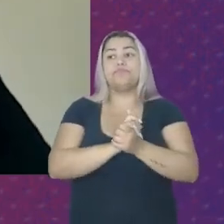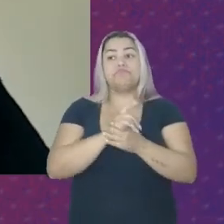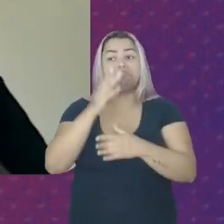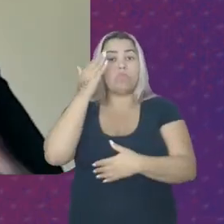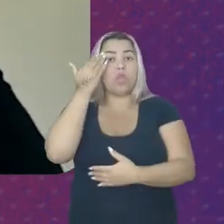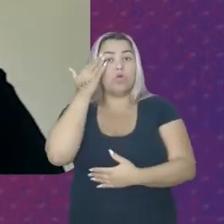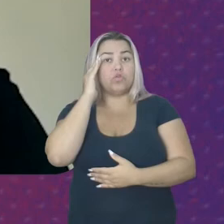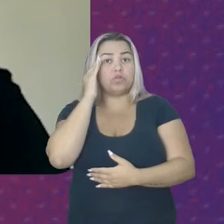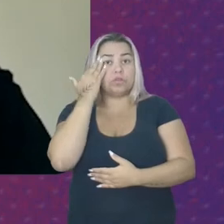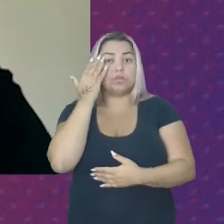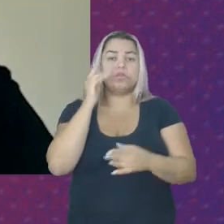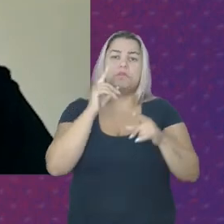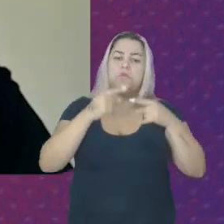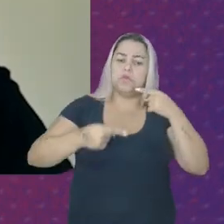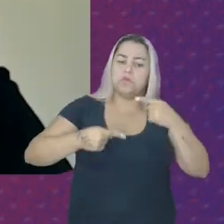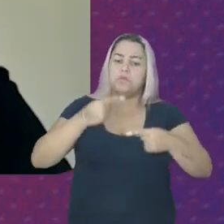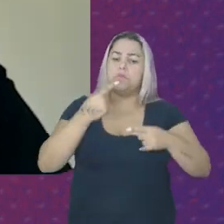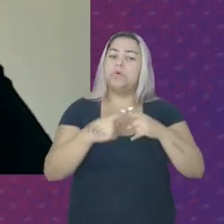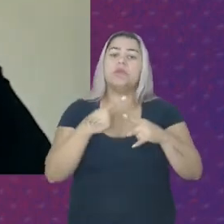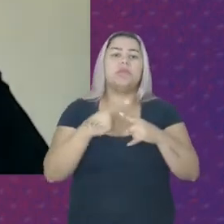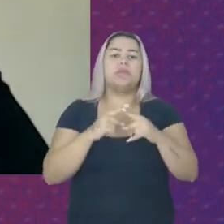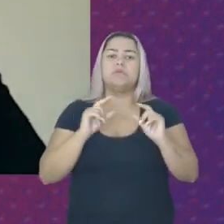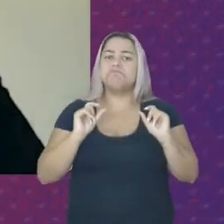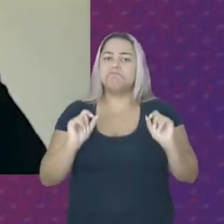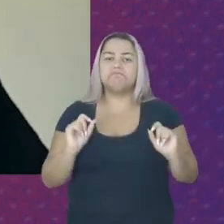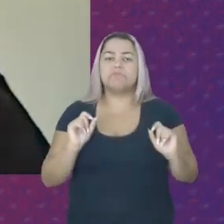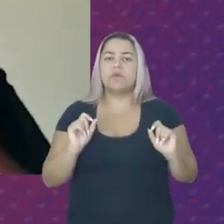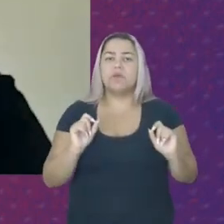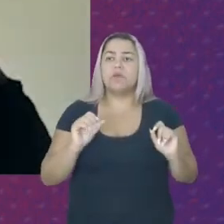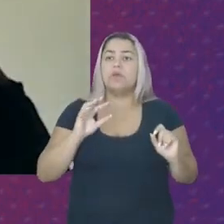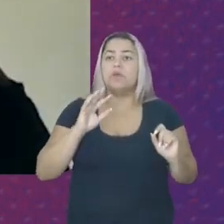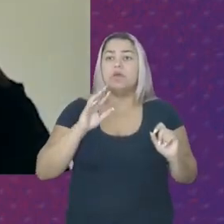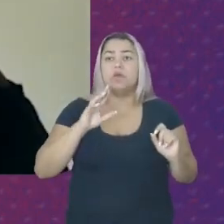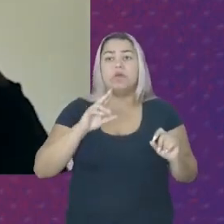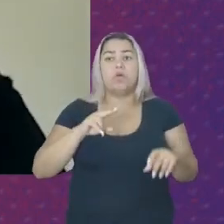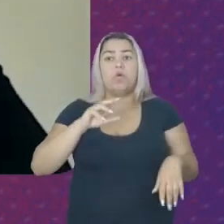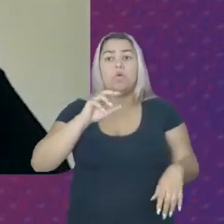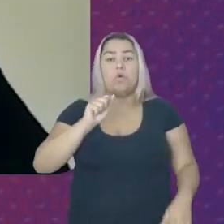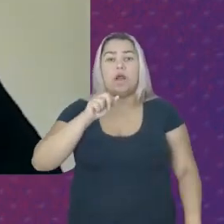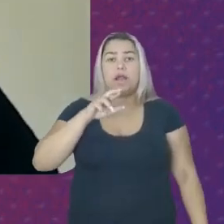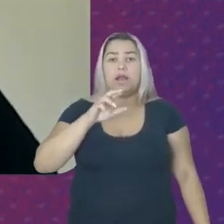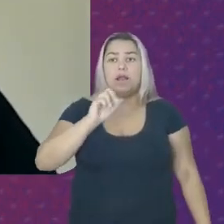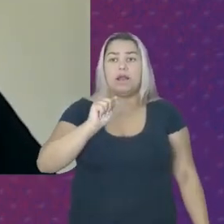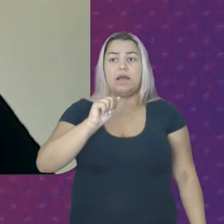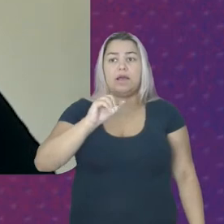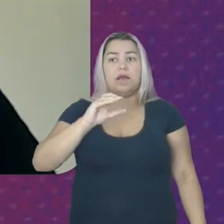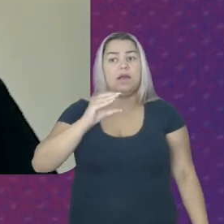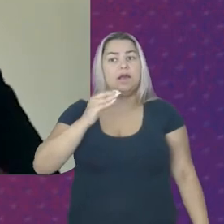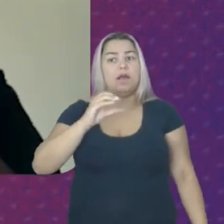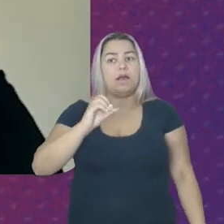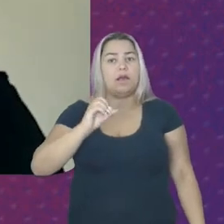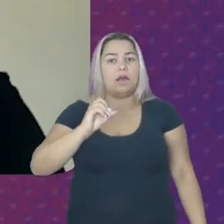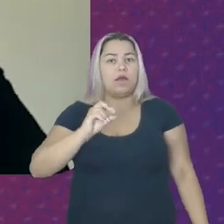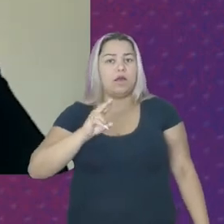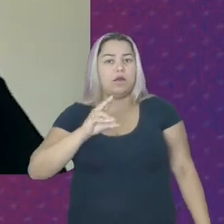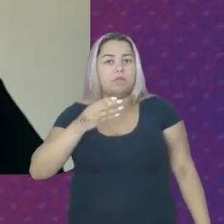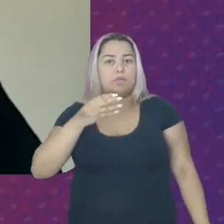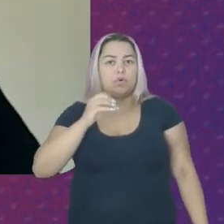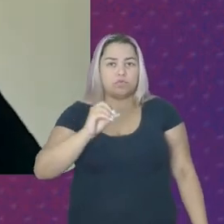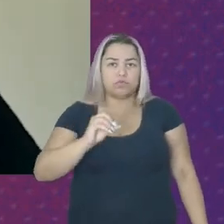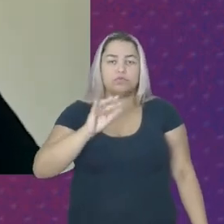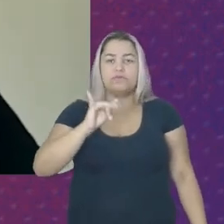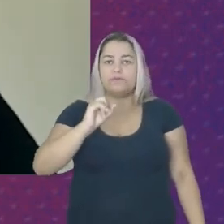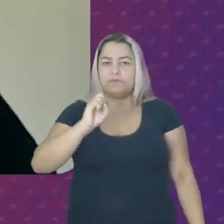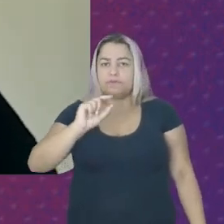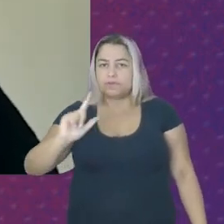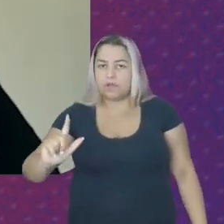entender por que é que se debate tanto o arcabouço fiscal, o que é o arcabouço fiscal, na hora dessas mulheres entenderem o que é que está